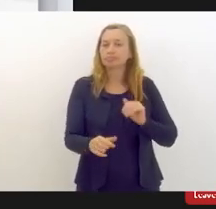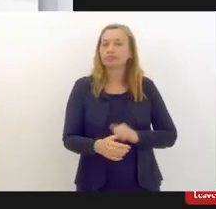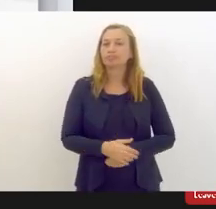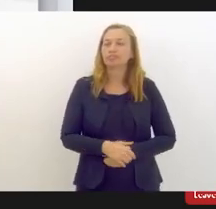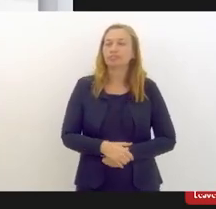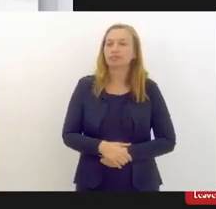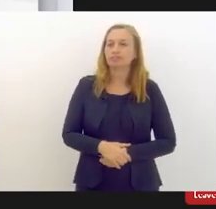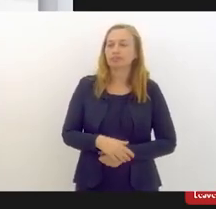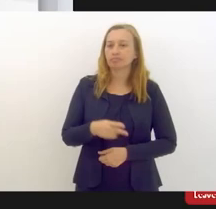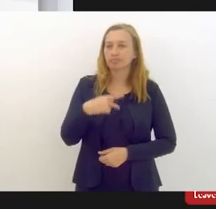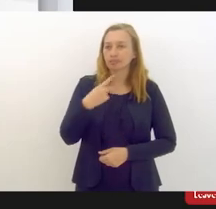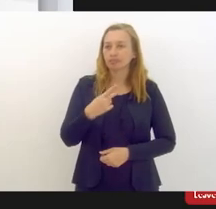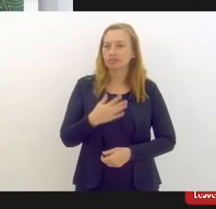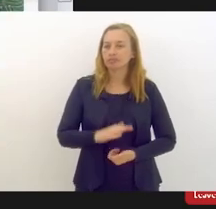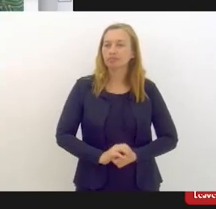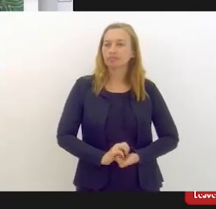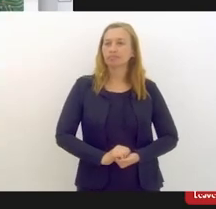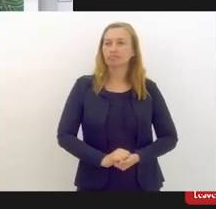tinha que dizer.